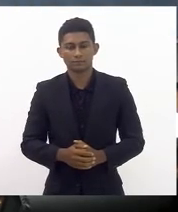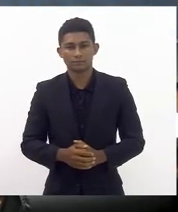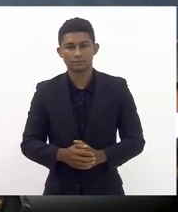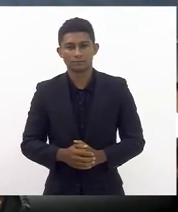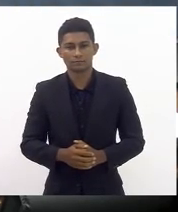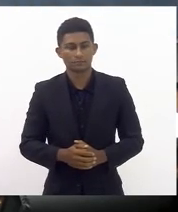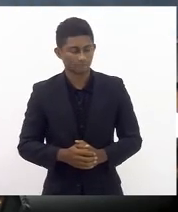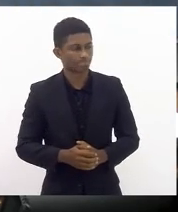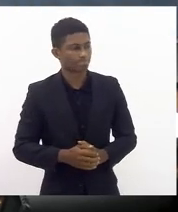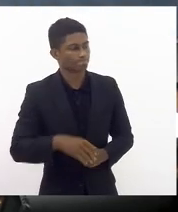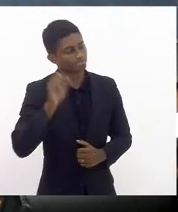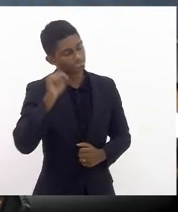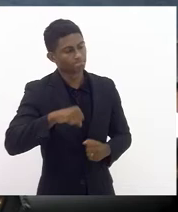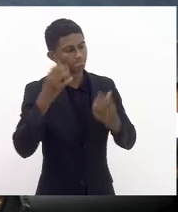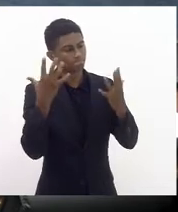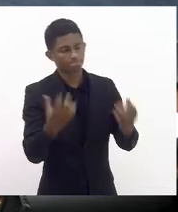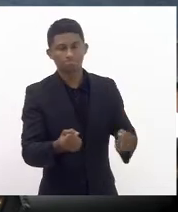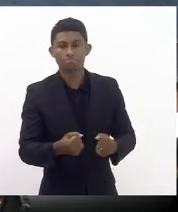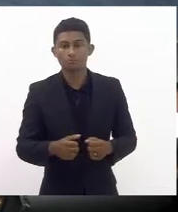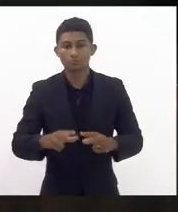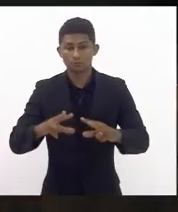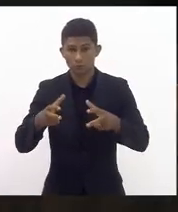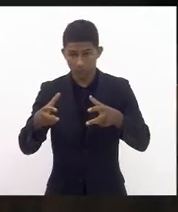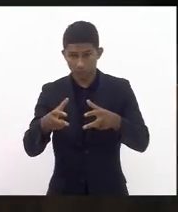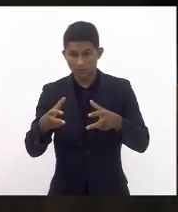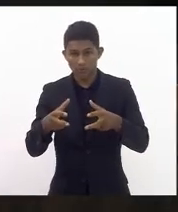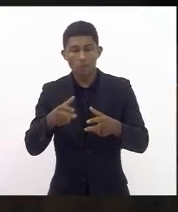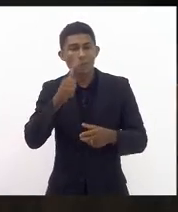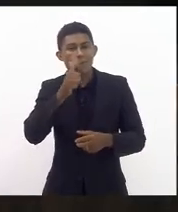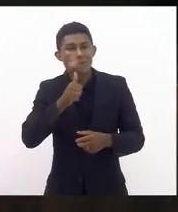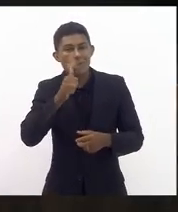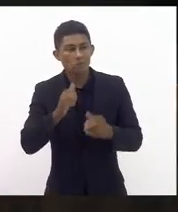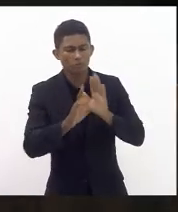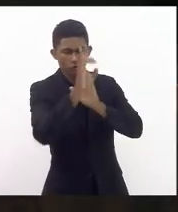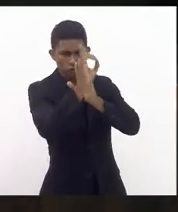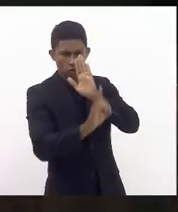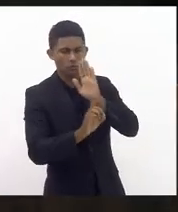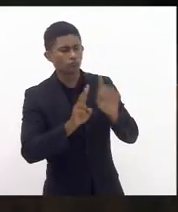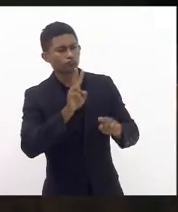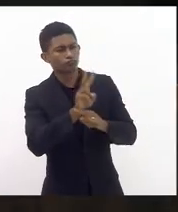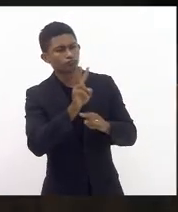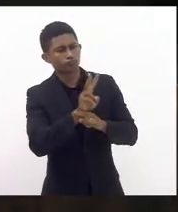O mérito favorável. Pela Comissão de Defesa dos Direitos da Mulher,